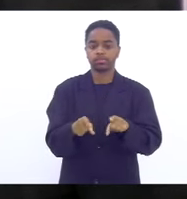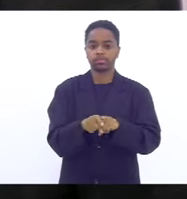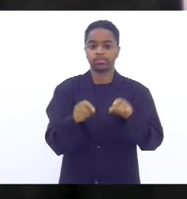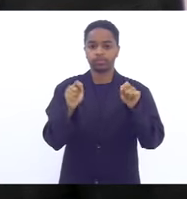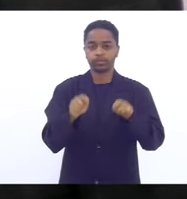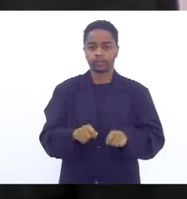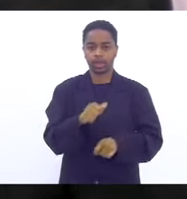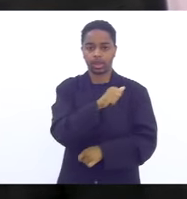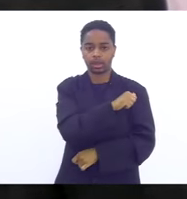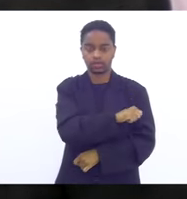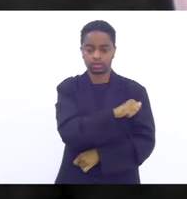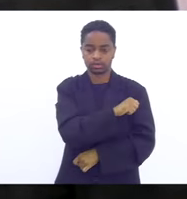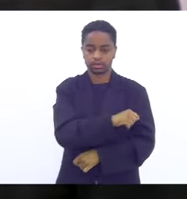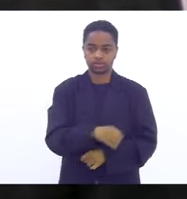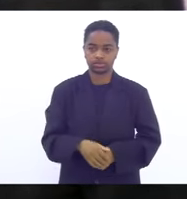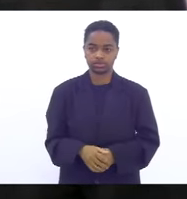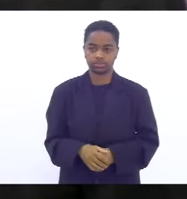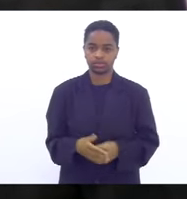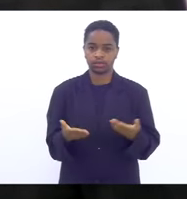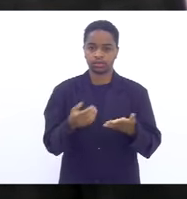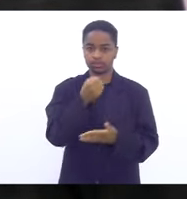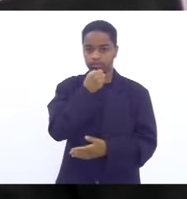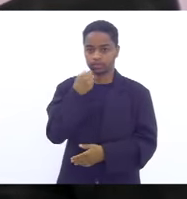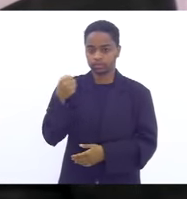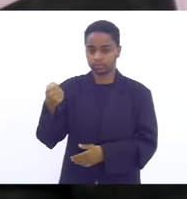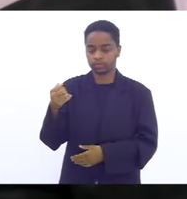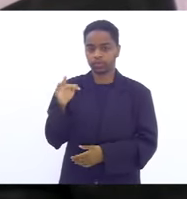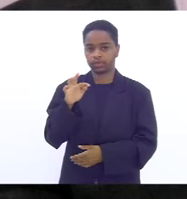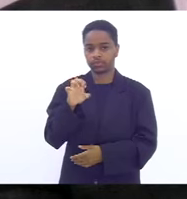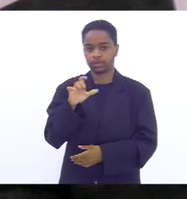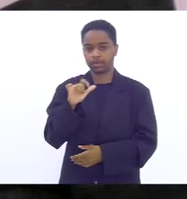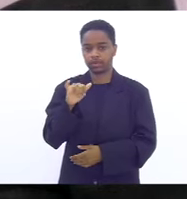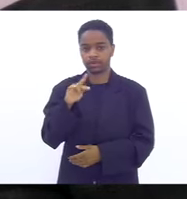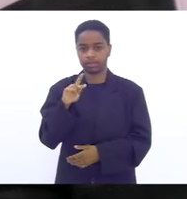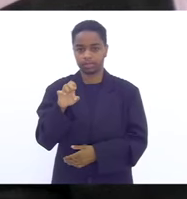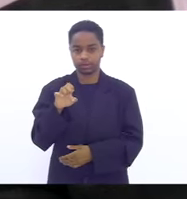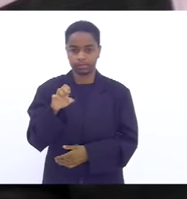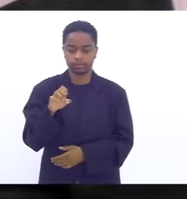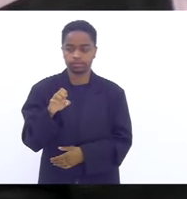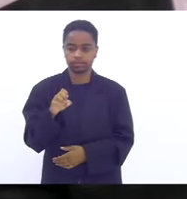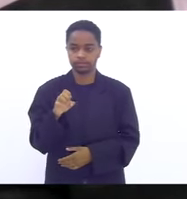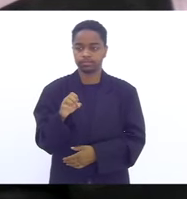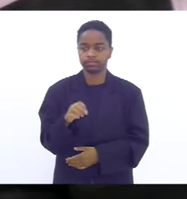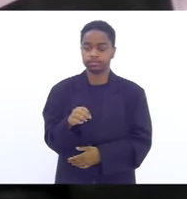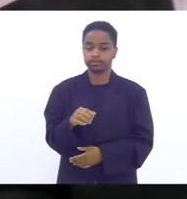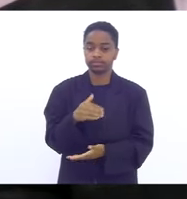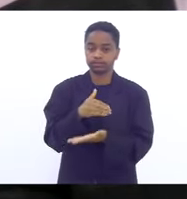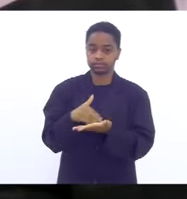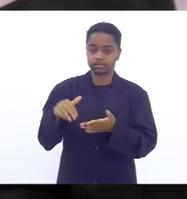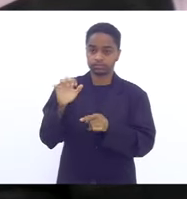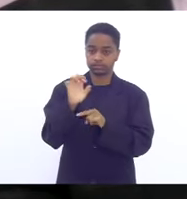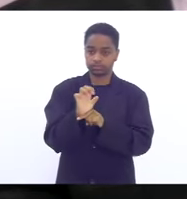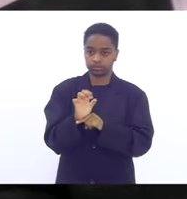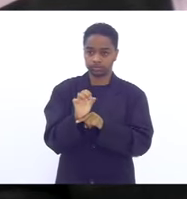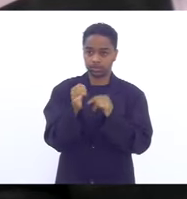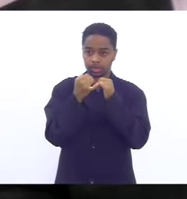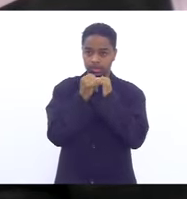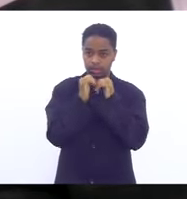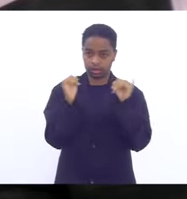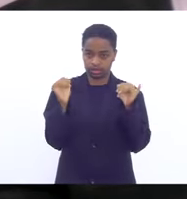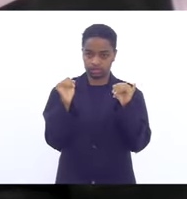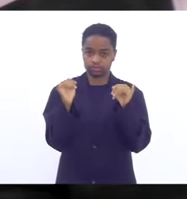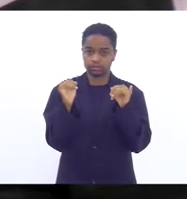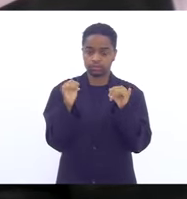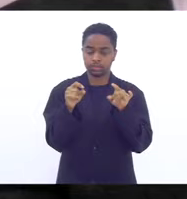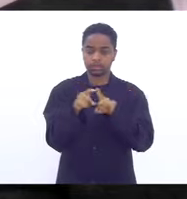Estado do Rio de Janeiro. Passar a palavra para o secretário Felipe Peixoto, secretário interino da Secretaria de Estado de Energia